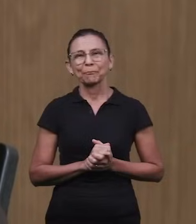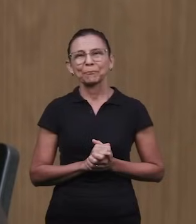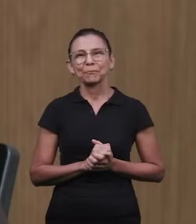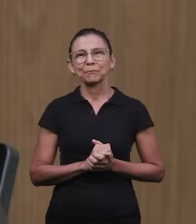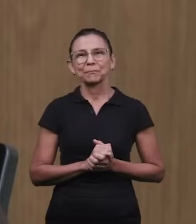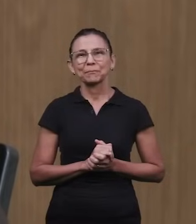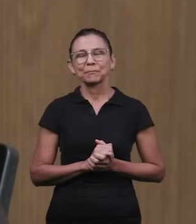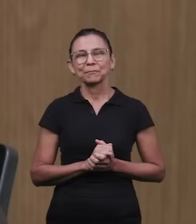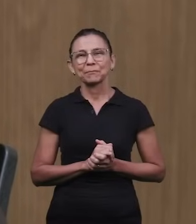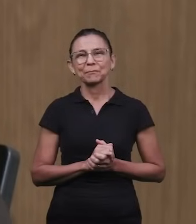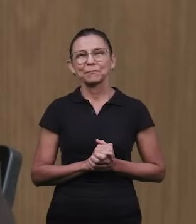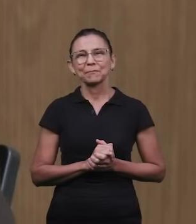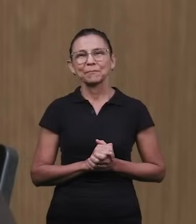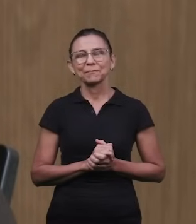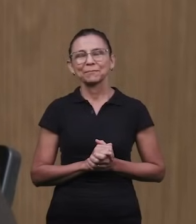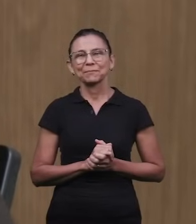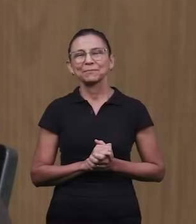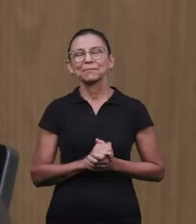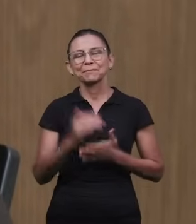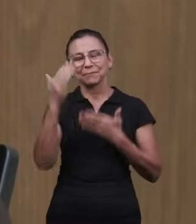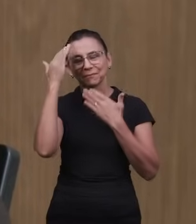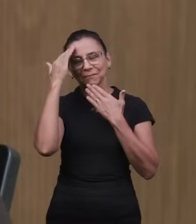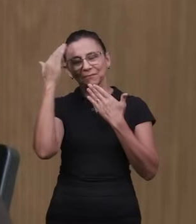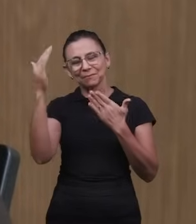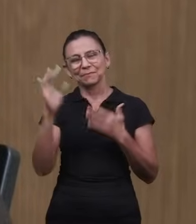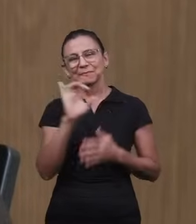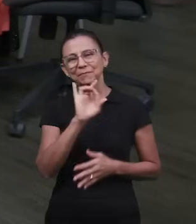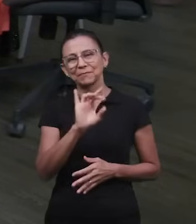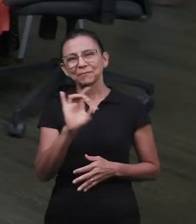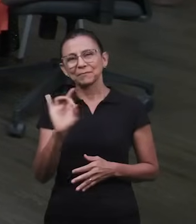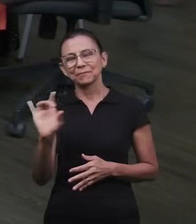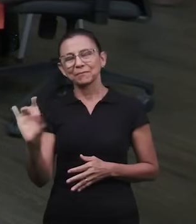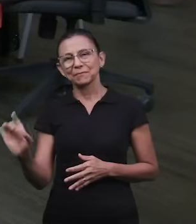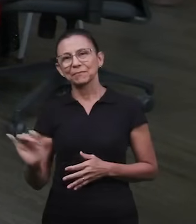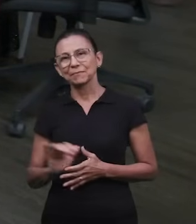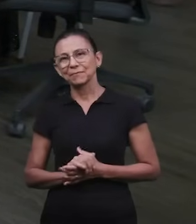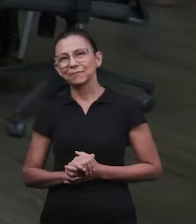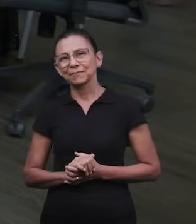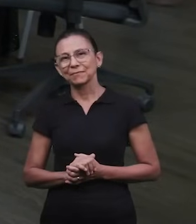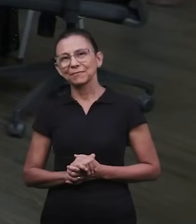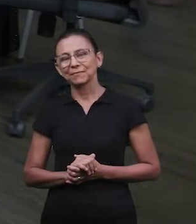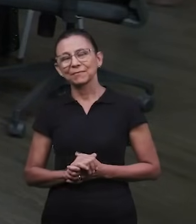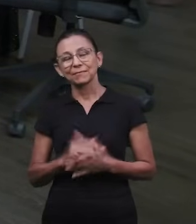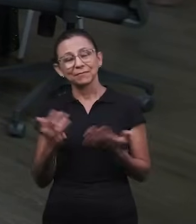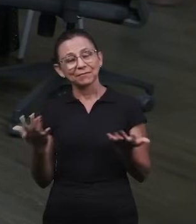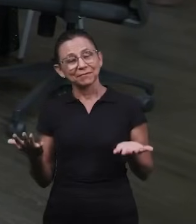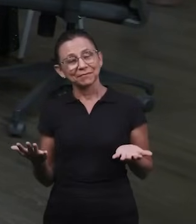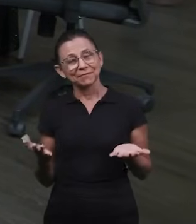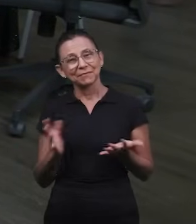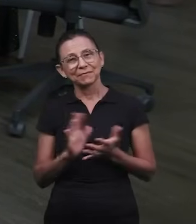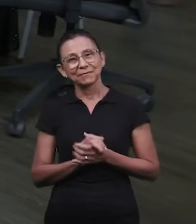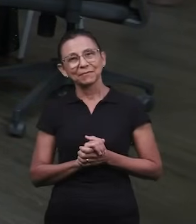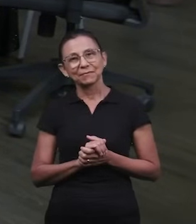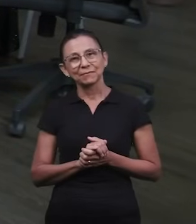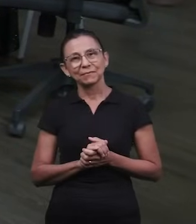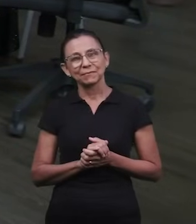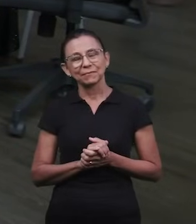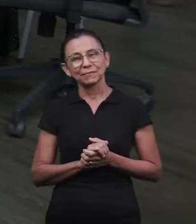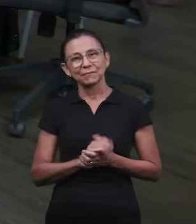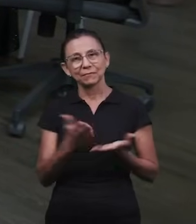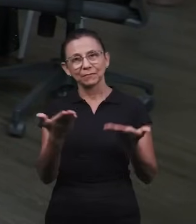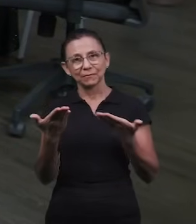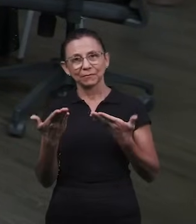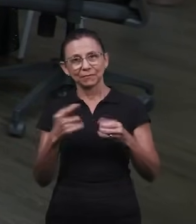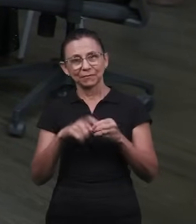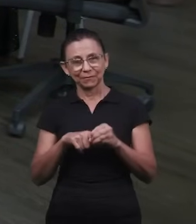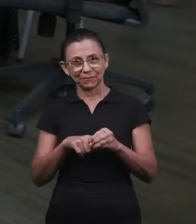Karina, para a Raíssa, o Thalisson e o João. Muito obrigada. Amém. Queridos, uma bênção. Já fica o